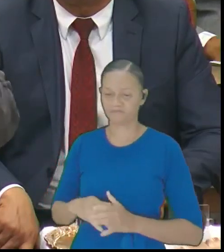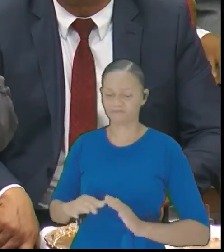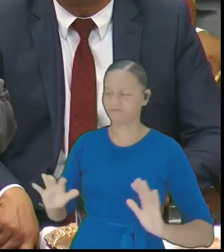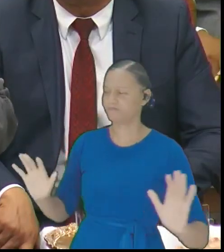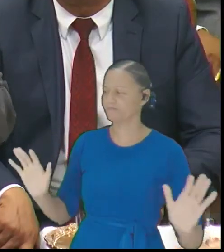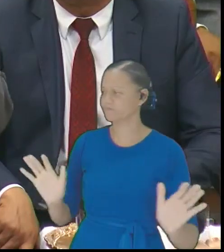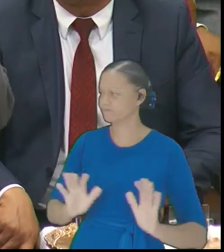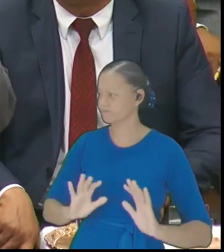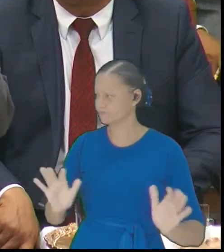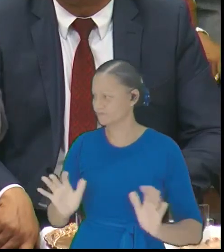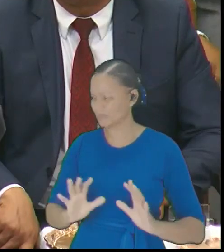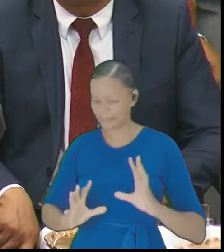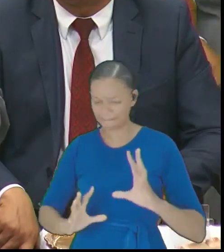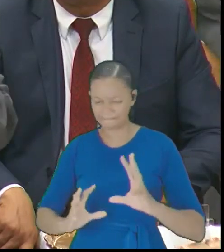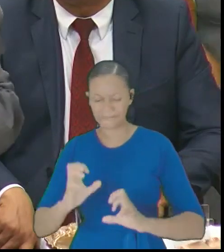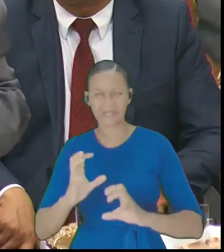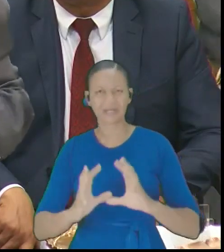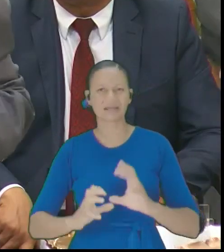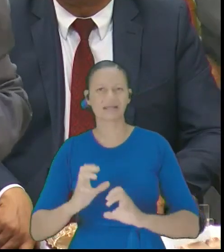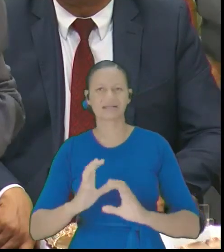não vamos brigar.